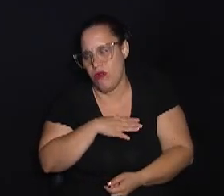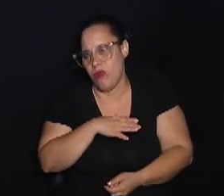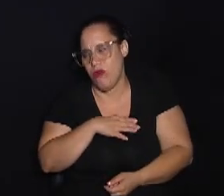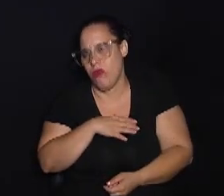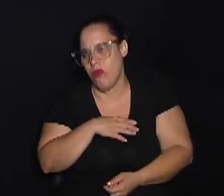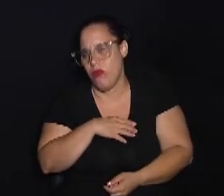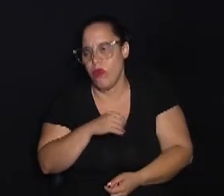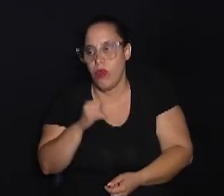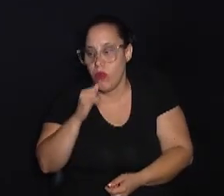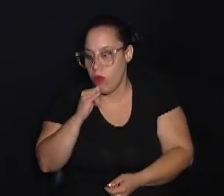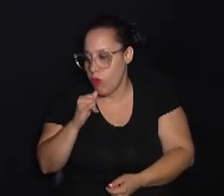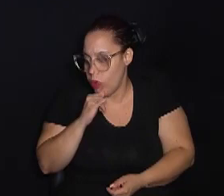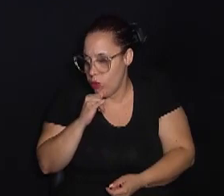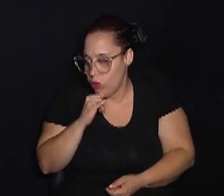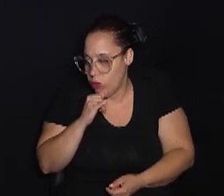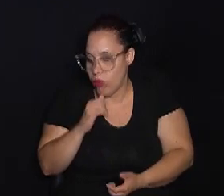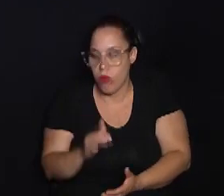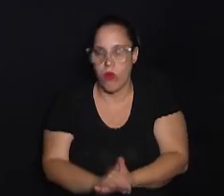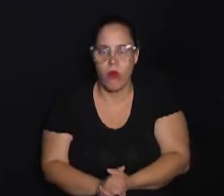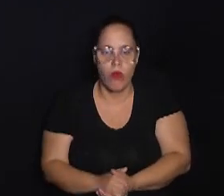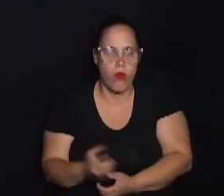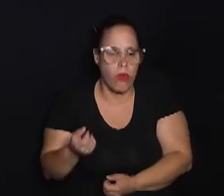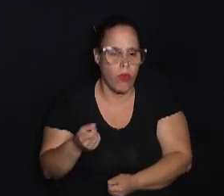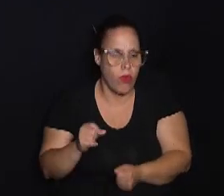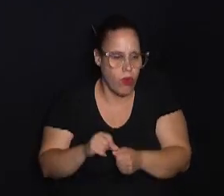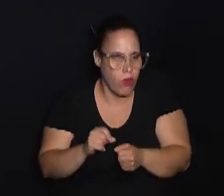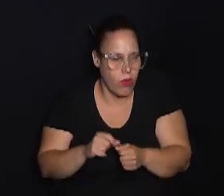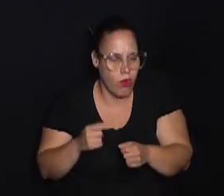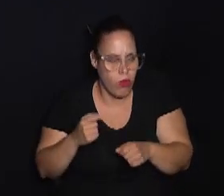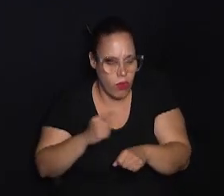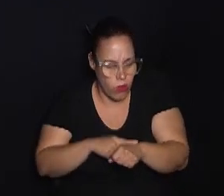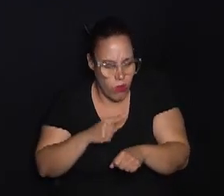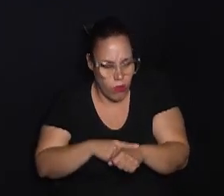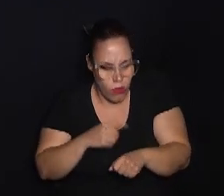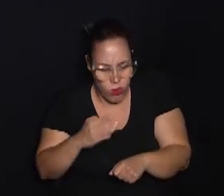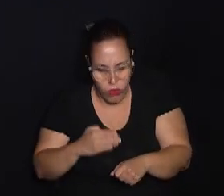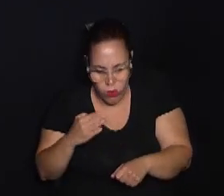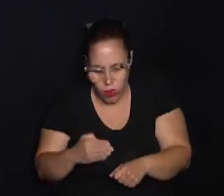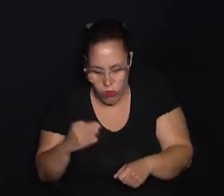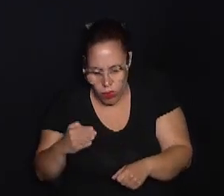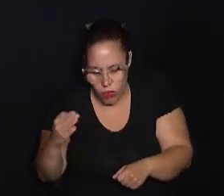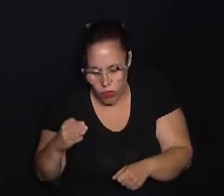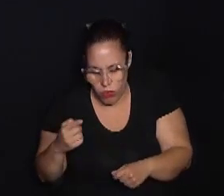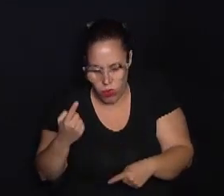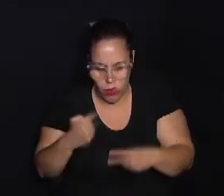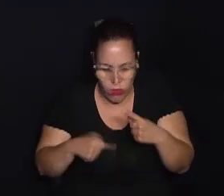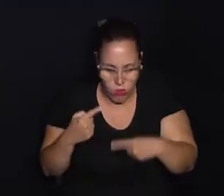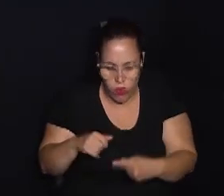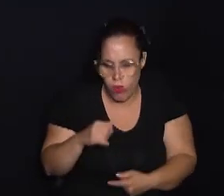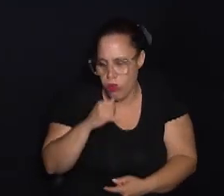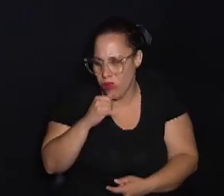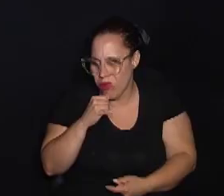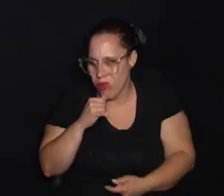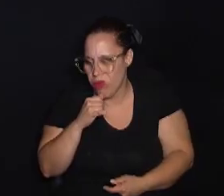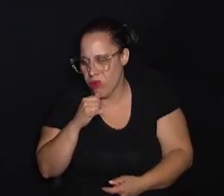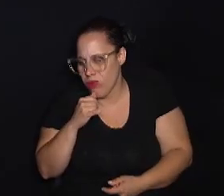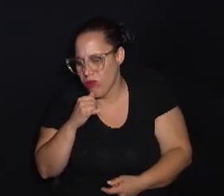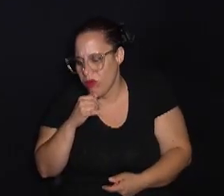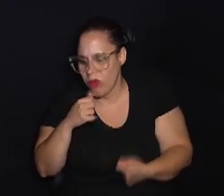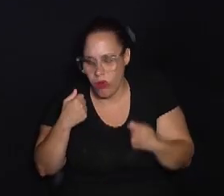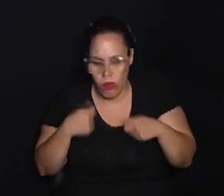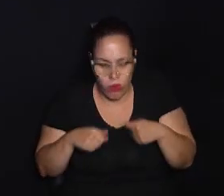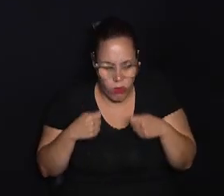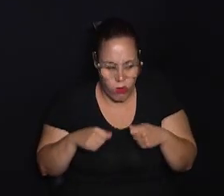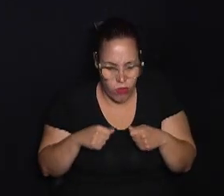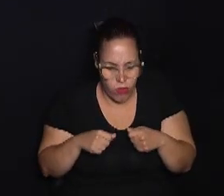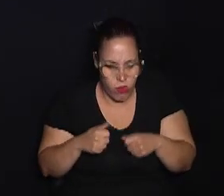por exemplo, nós fizemos ao longo desse tempo, desse período, a discussão, por exemplo, da necessidade